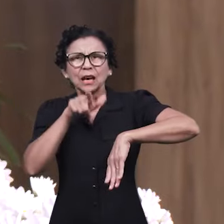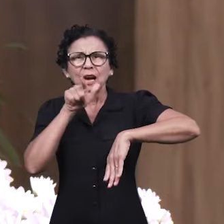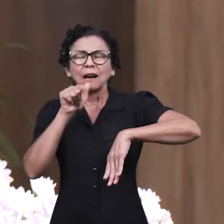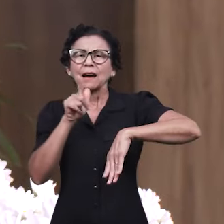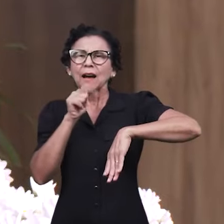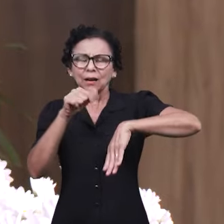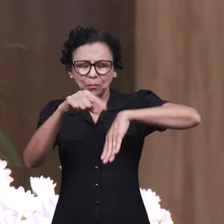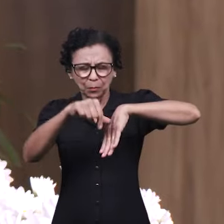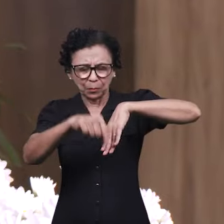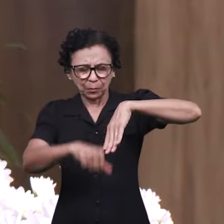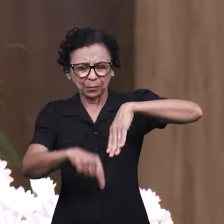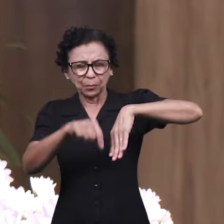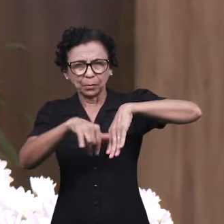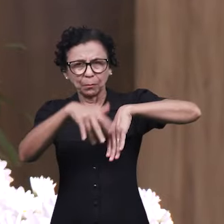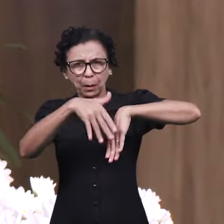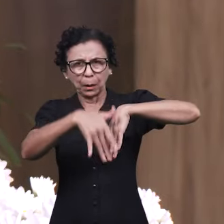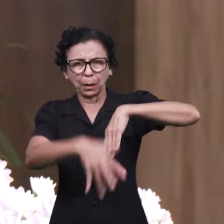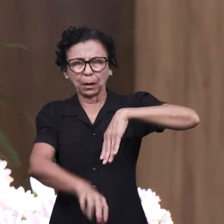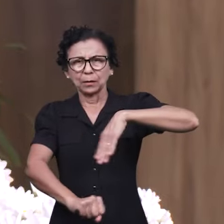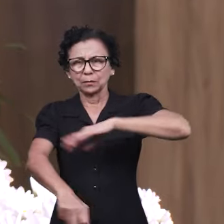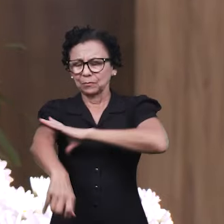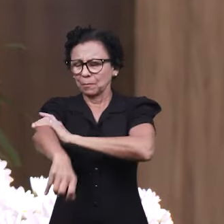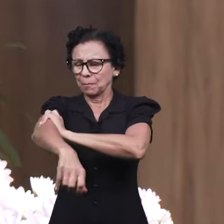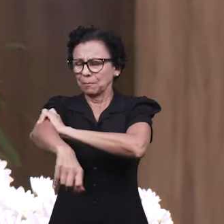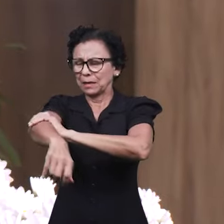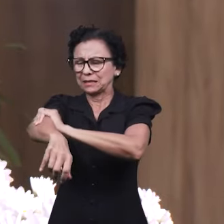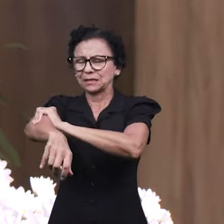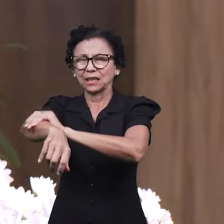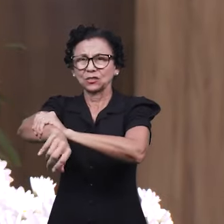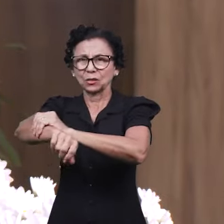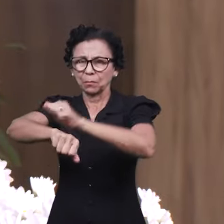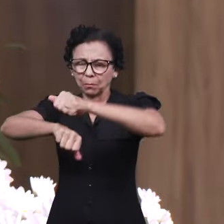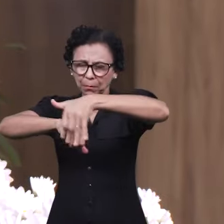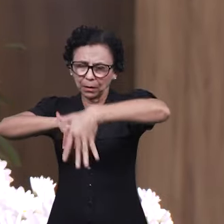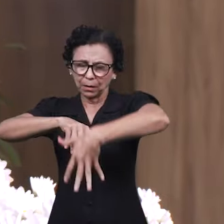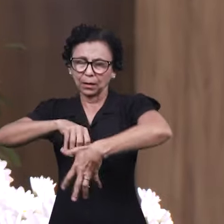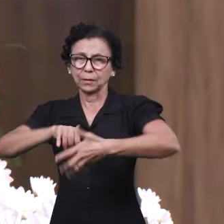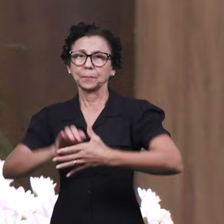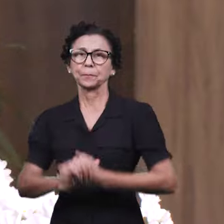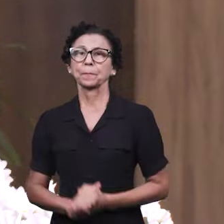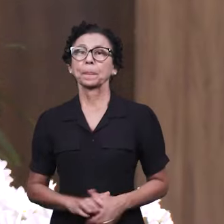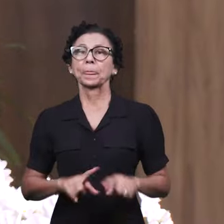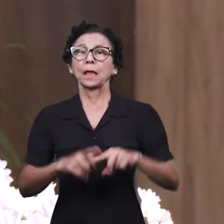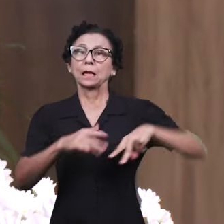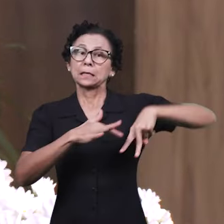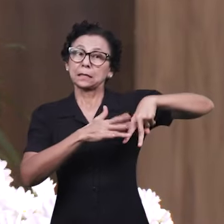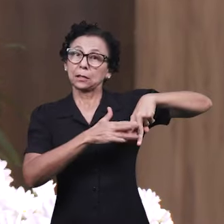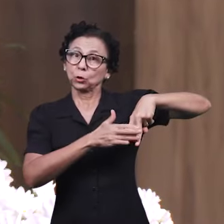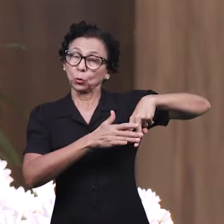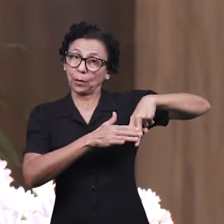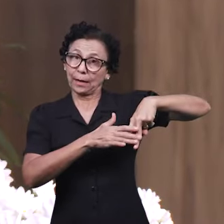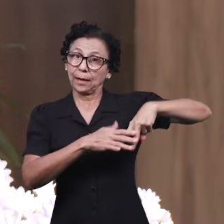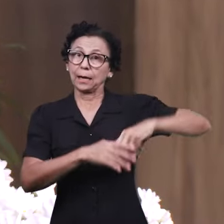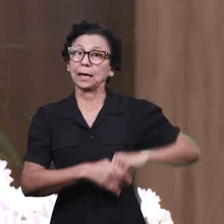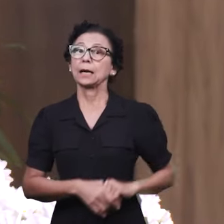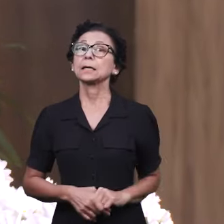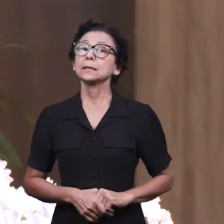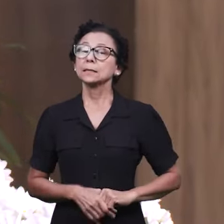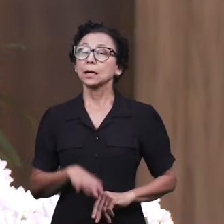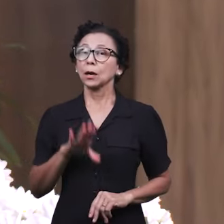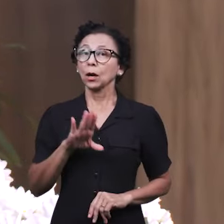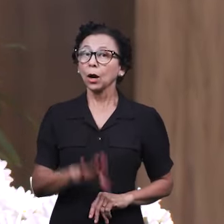falta de Diagnóstico adequado ele pode resultar em diversas consequências como o aumento desse tecido